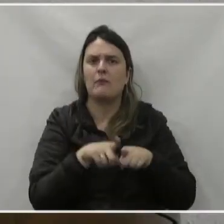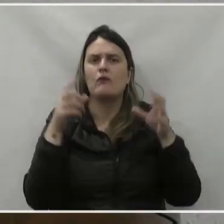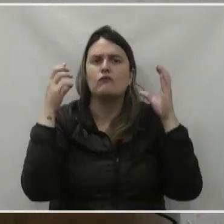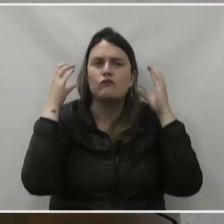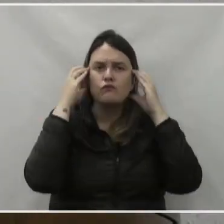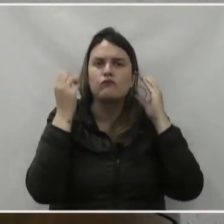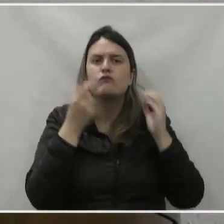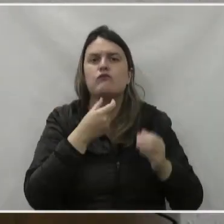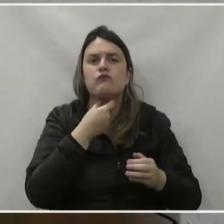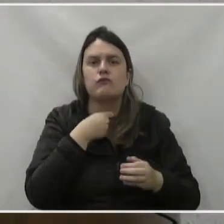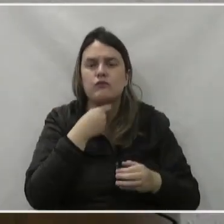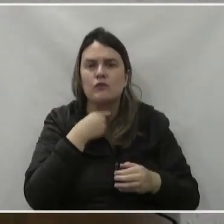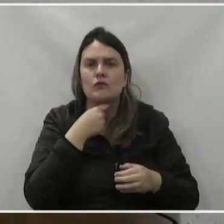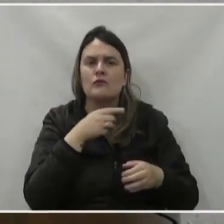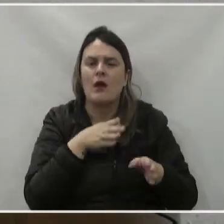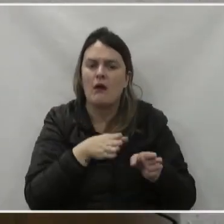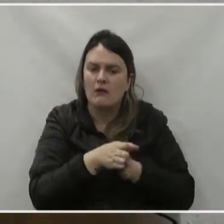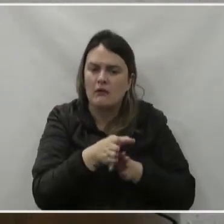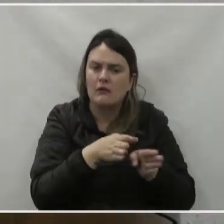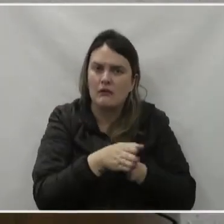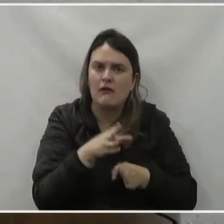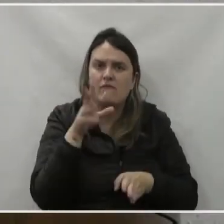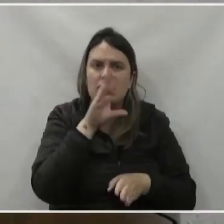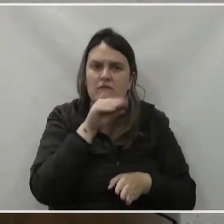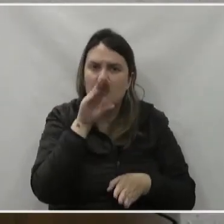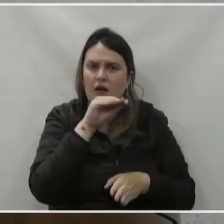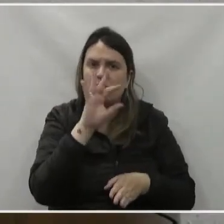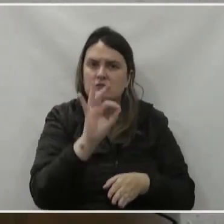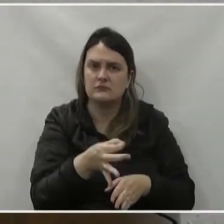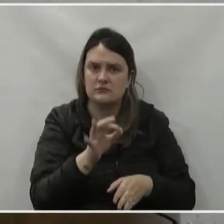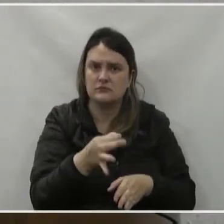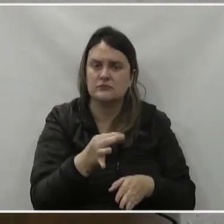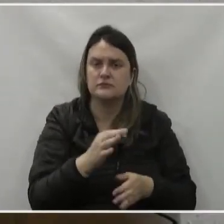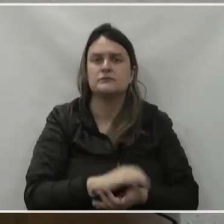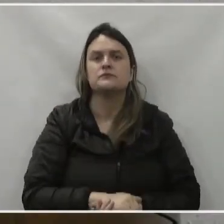fonoaudiólogos. Auxiliamos para que fale corretamente.